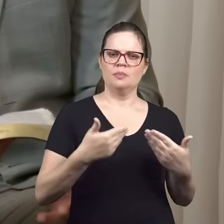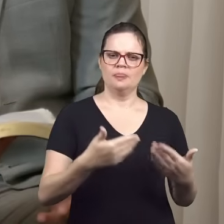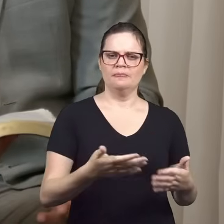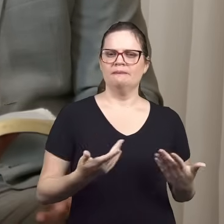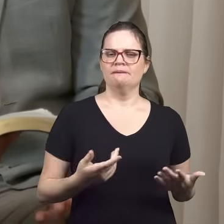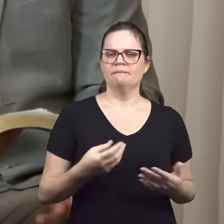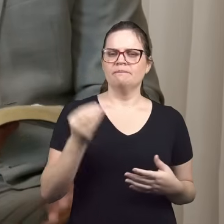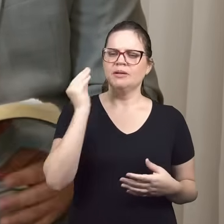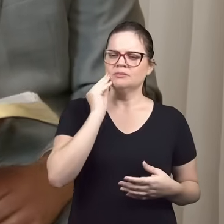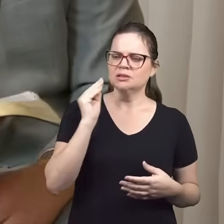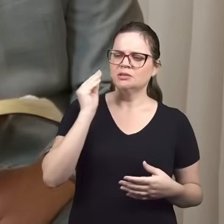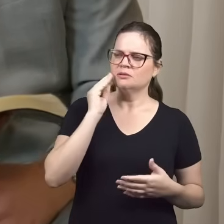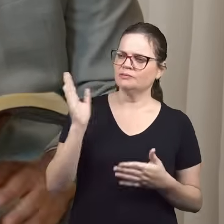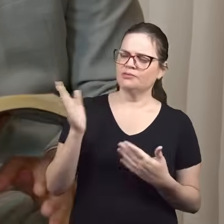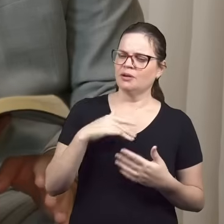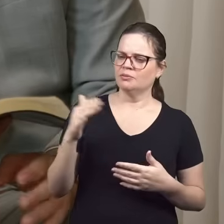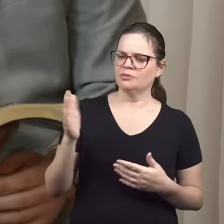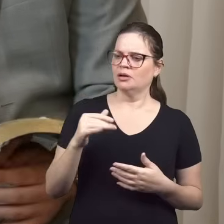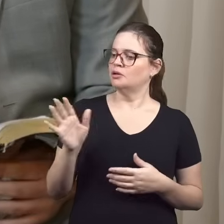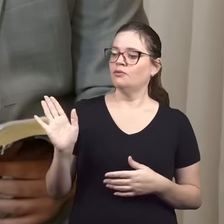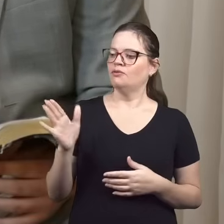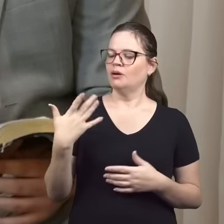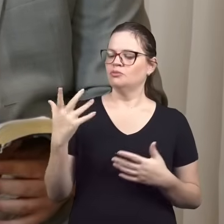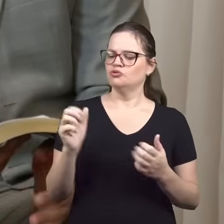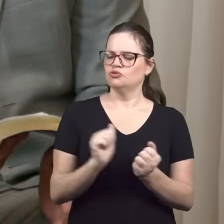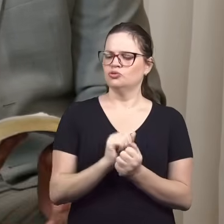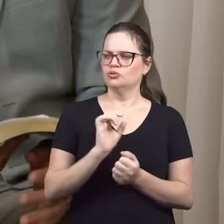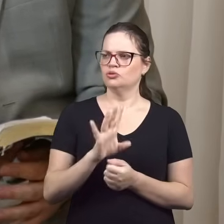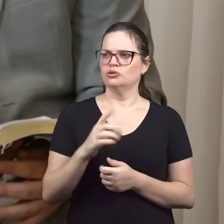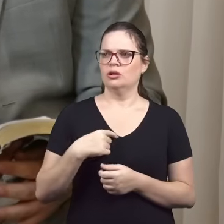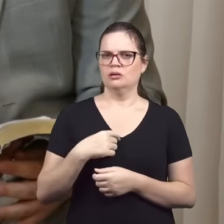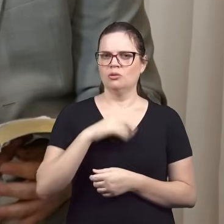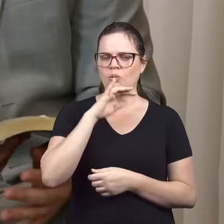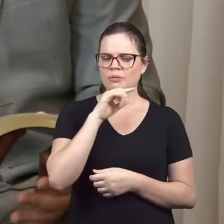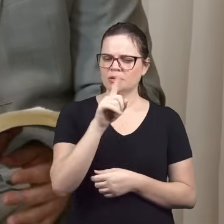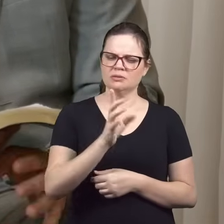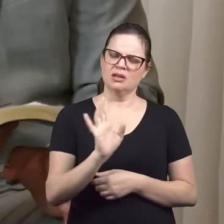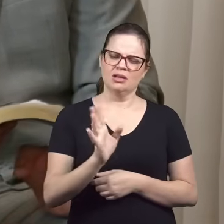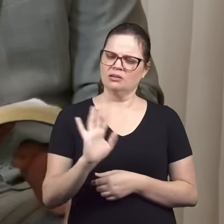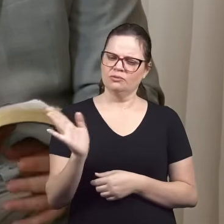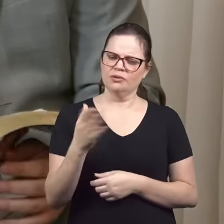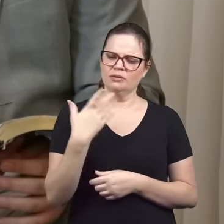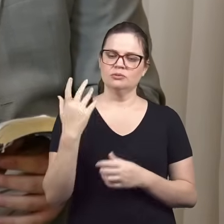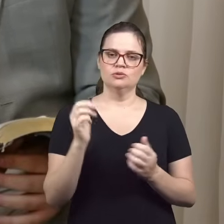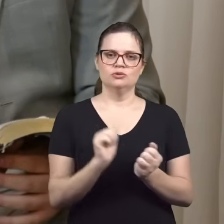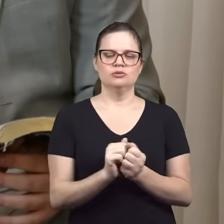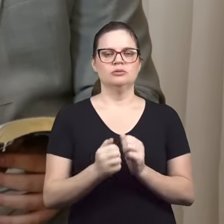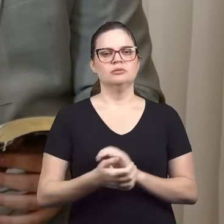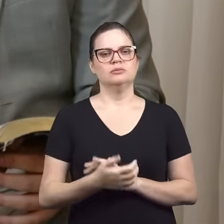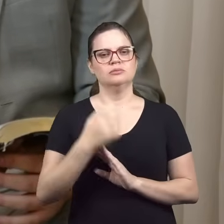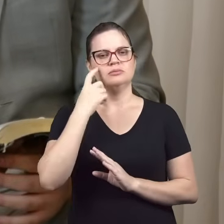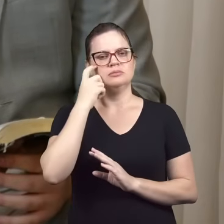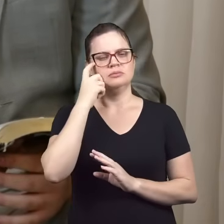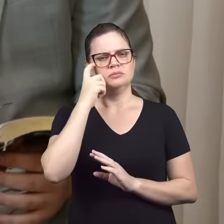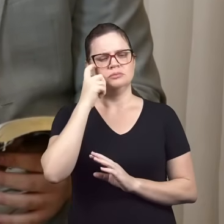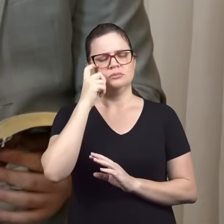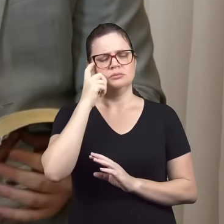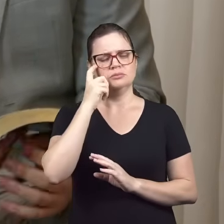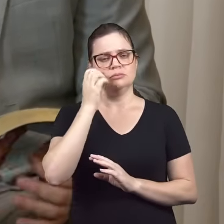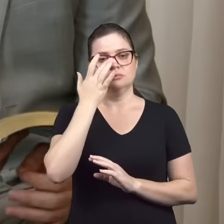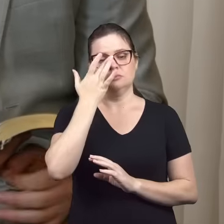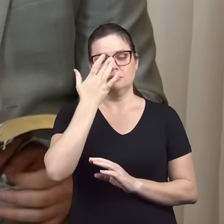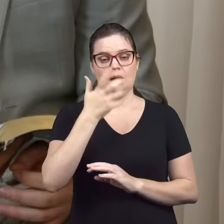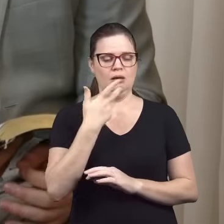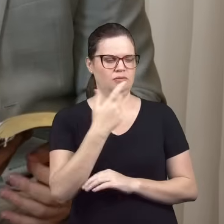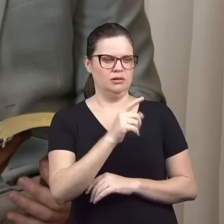nunca deu nada. Só vai com a gente, você não precisa fazer nada, só acompanha a gente que não vai dar ruim pra você, O termo que eles usavam, E mesmo